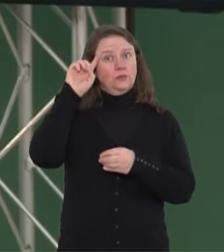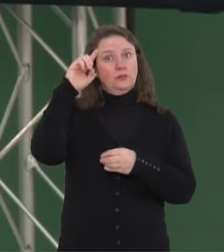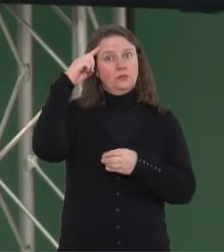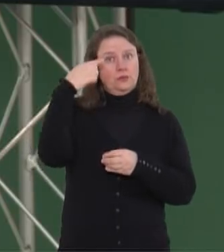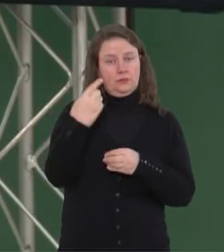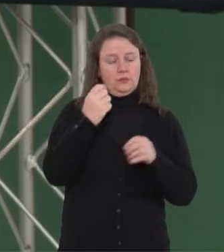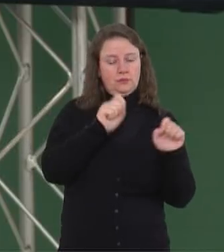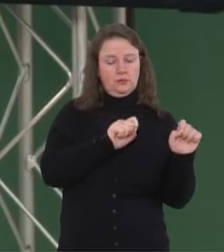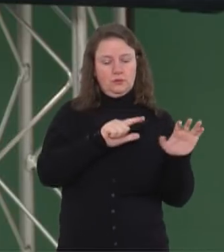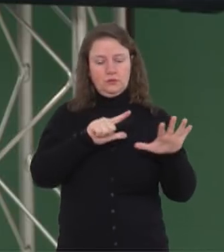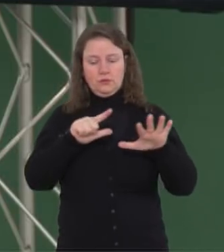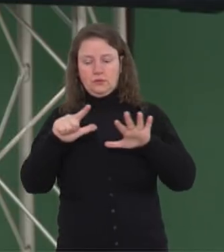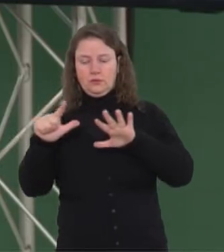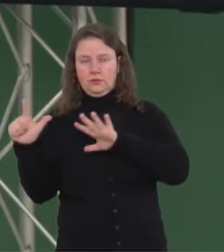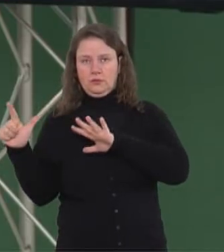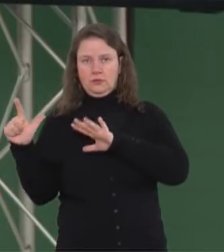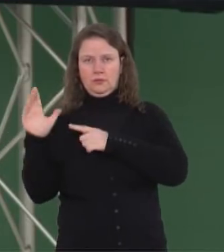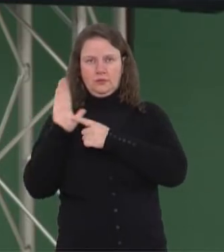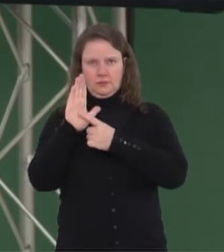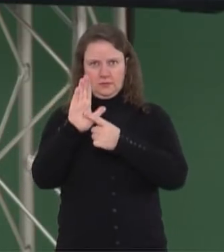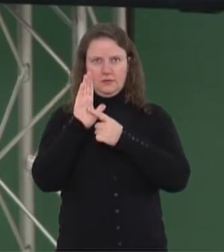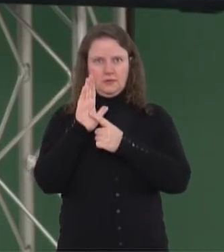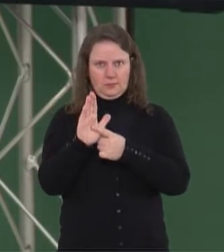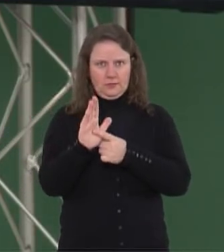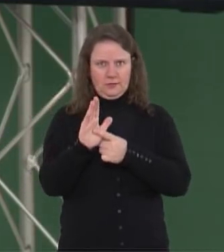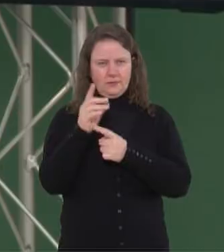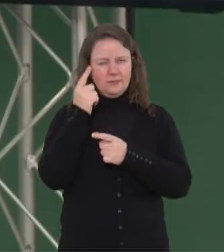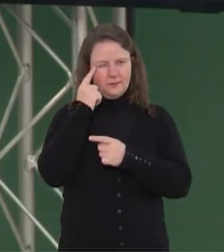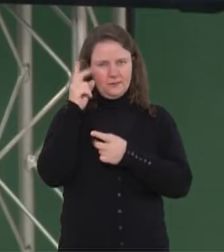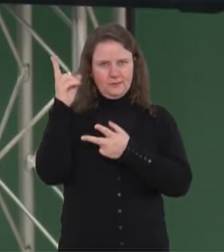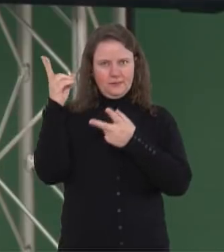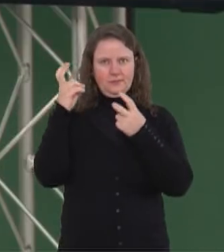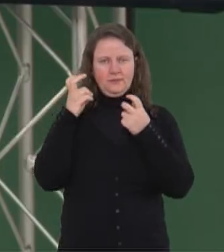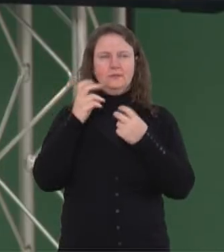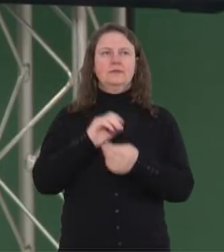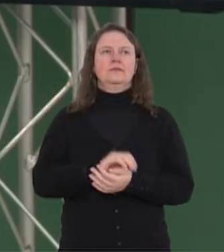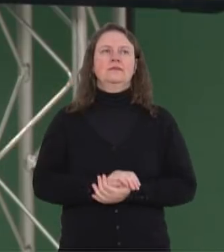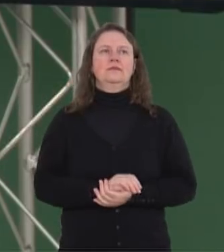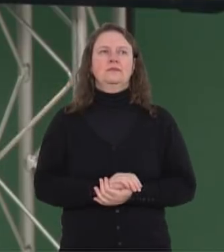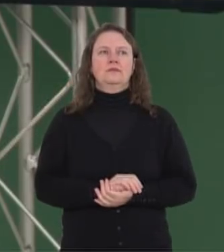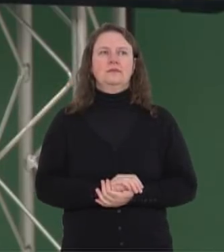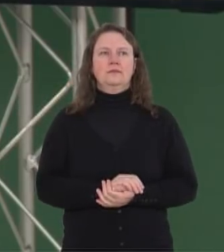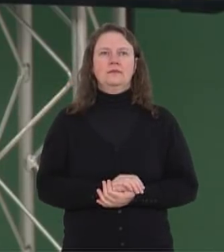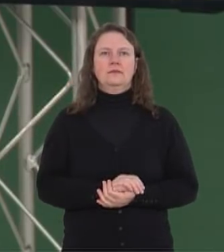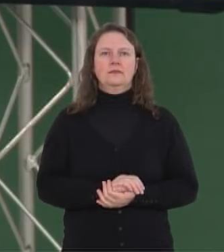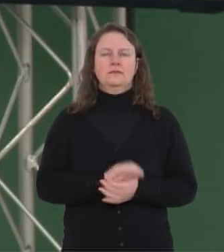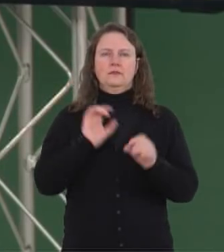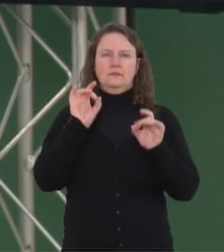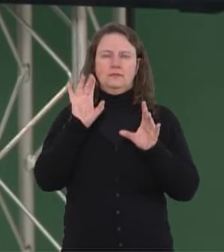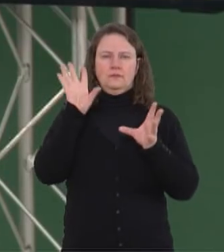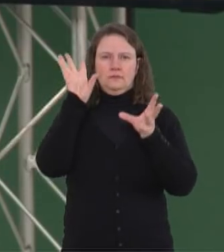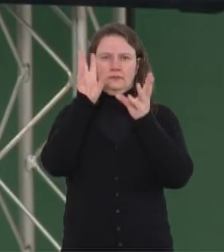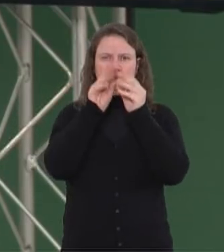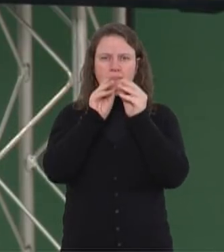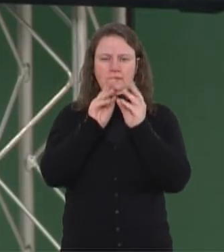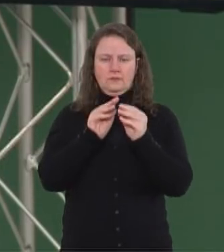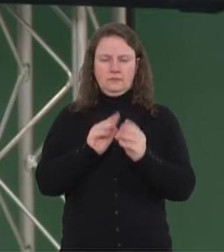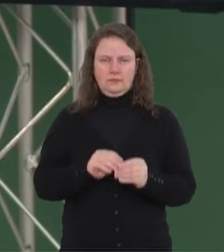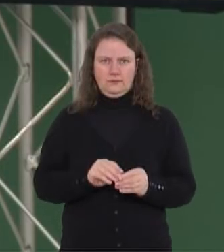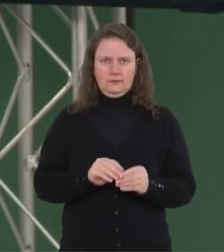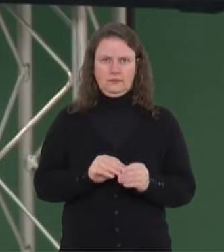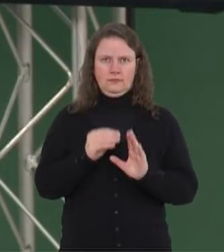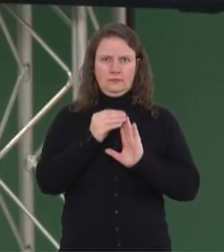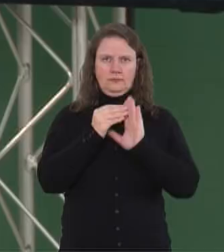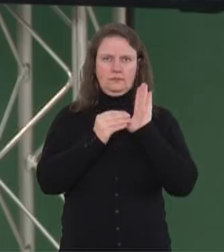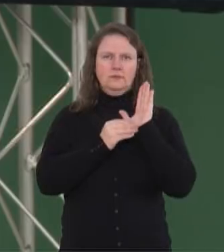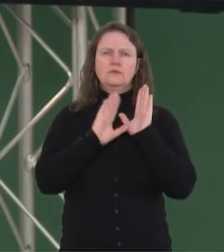semana. Já já vai aparecer na nossa tirinha os dias da semana também. Vamos só dar uma revisadinha nesse conteúdo